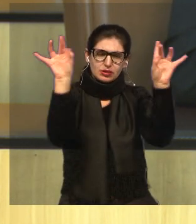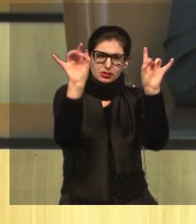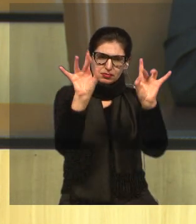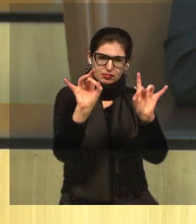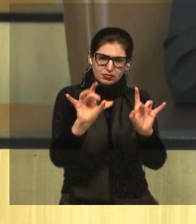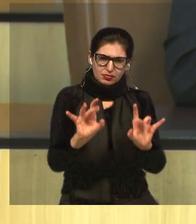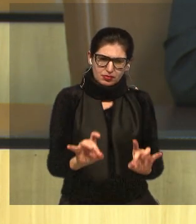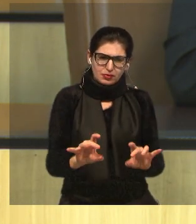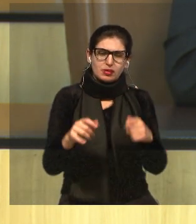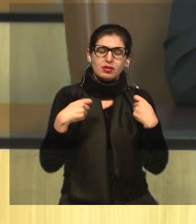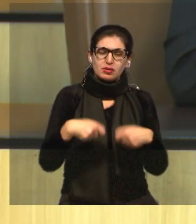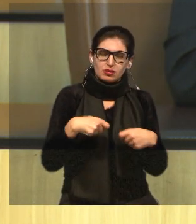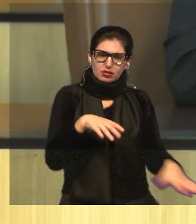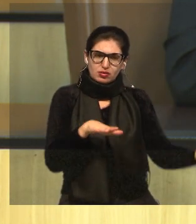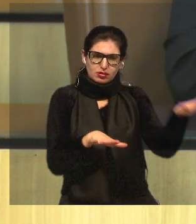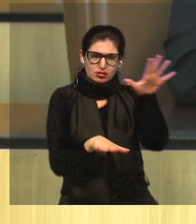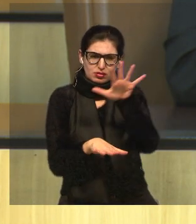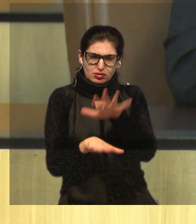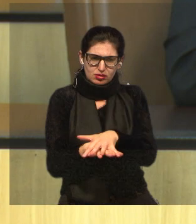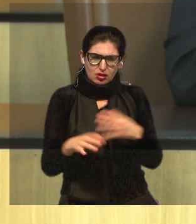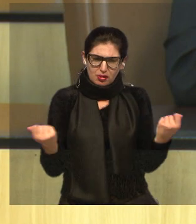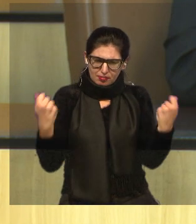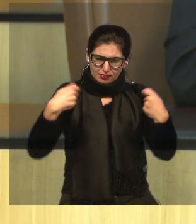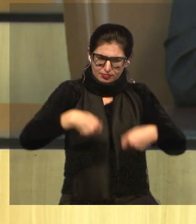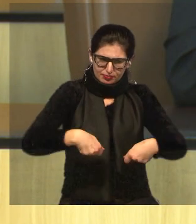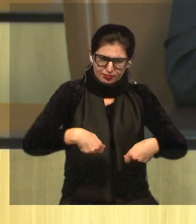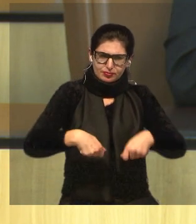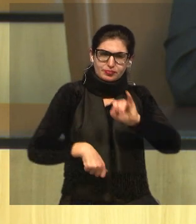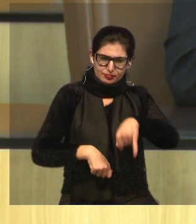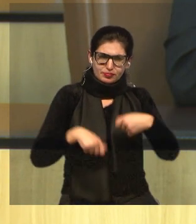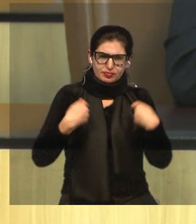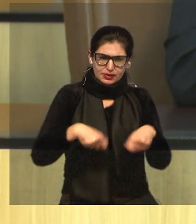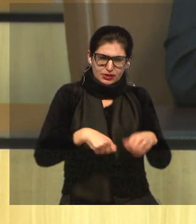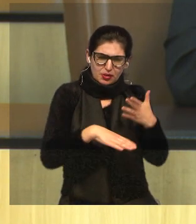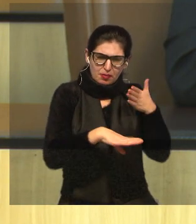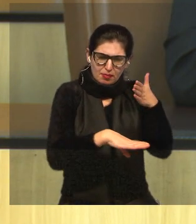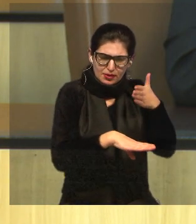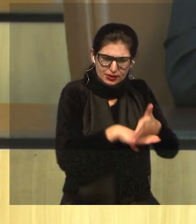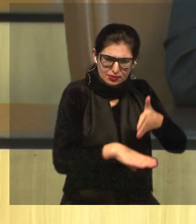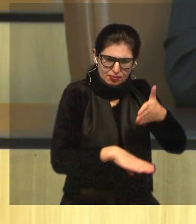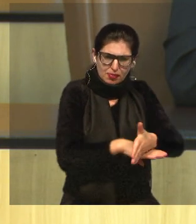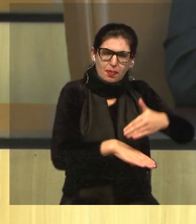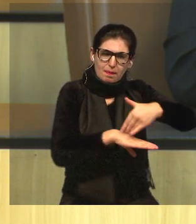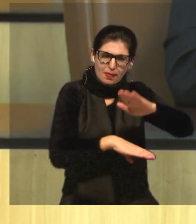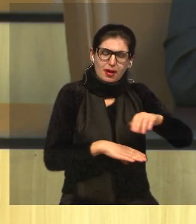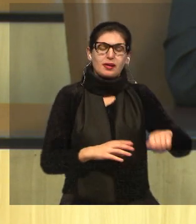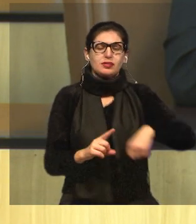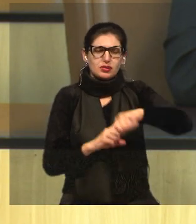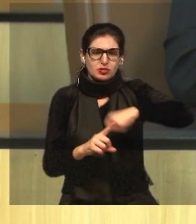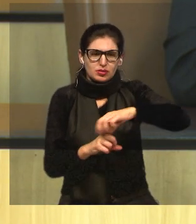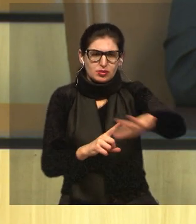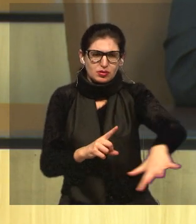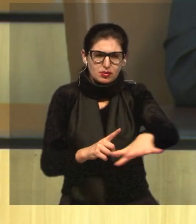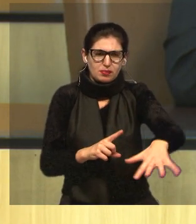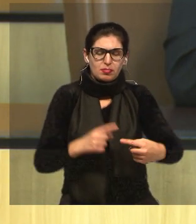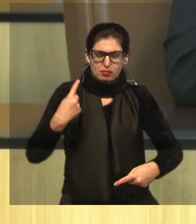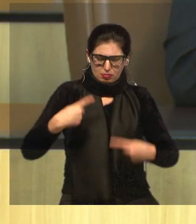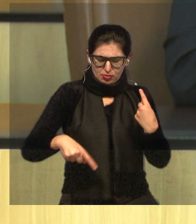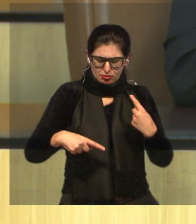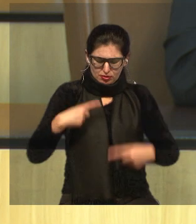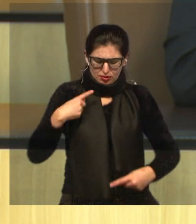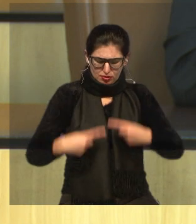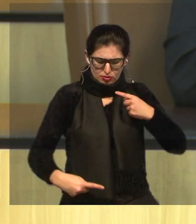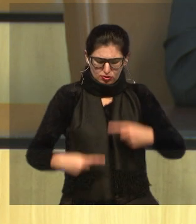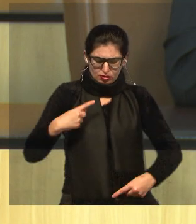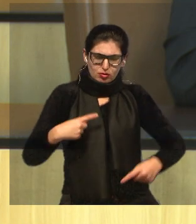sentirem incluídos. E se a gente participar mais da sociedade, participar da política, da cultura, vamos